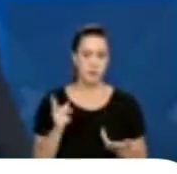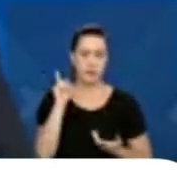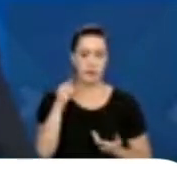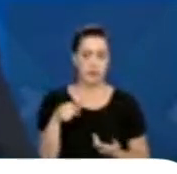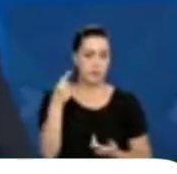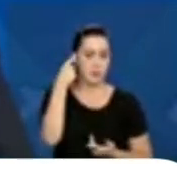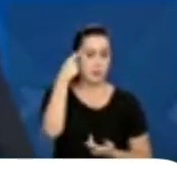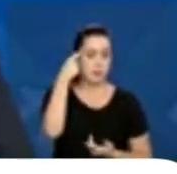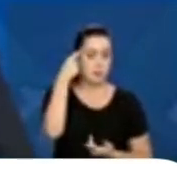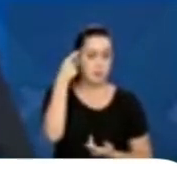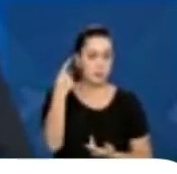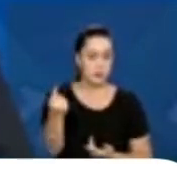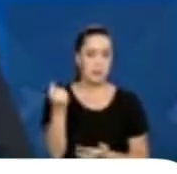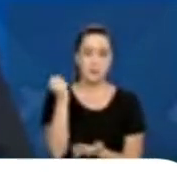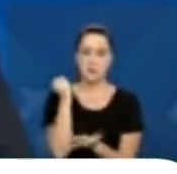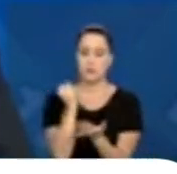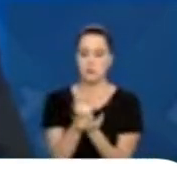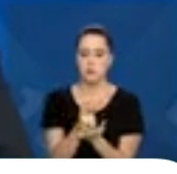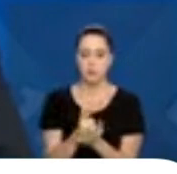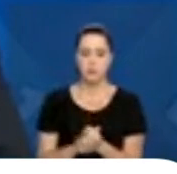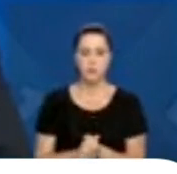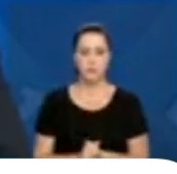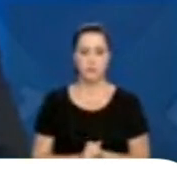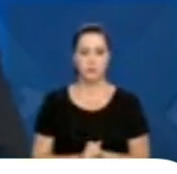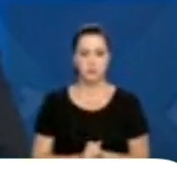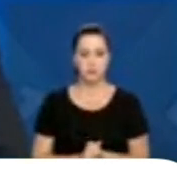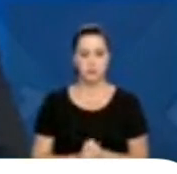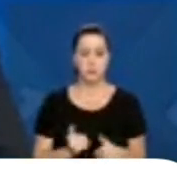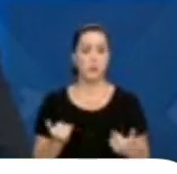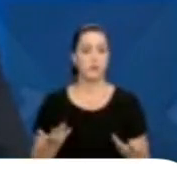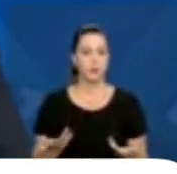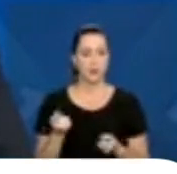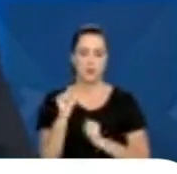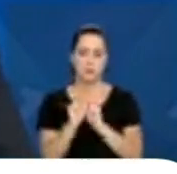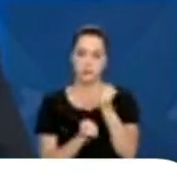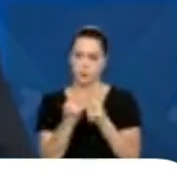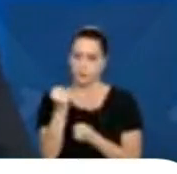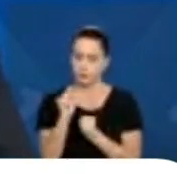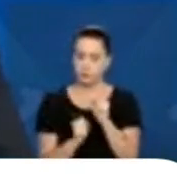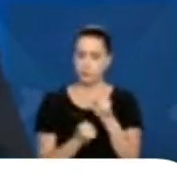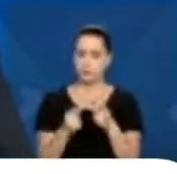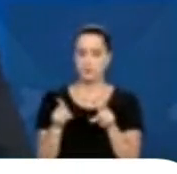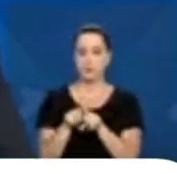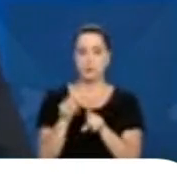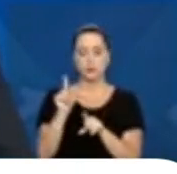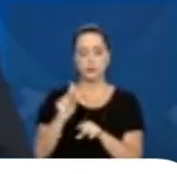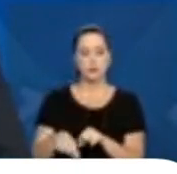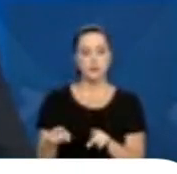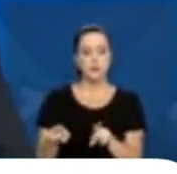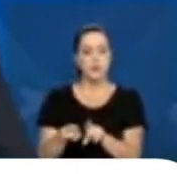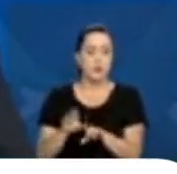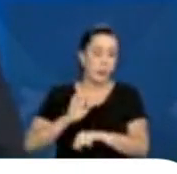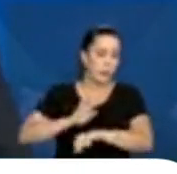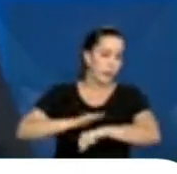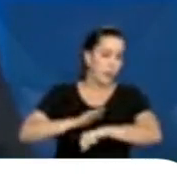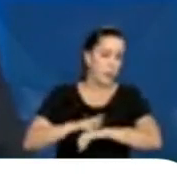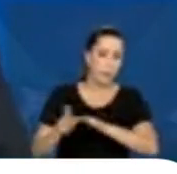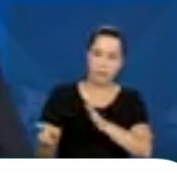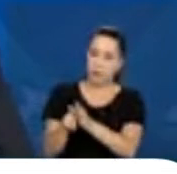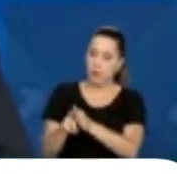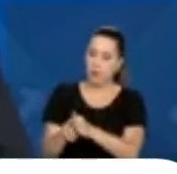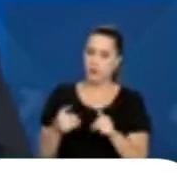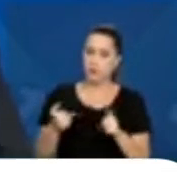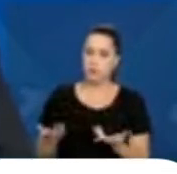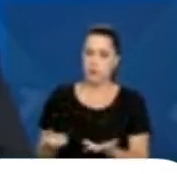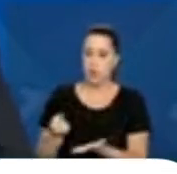lógica da compra. E a fabricação ela atende a seu próprio tempo,